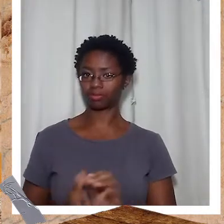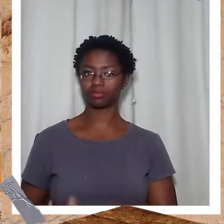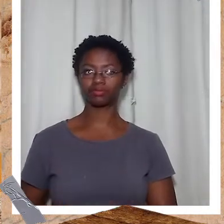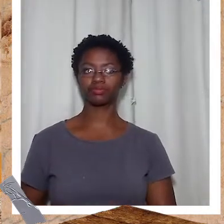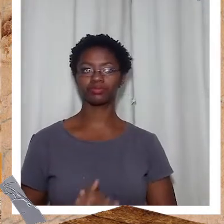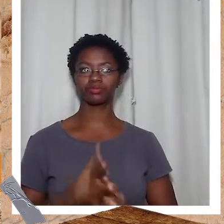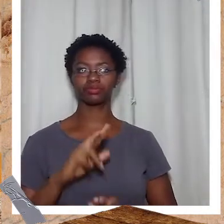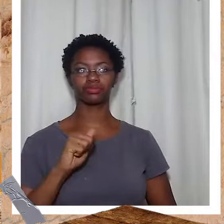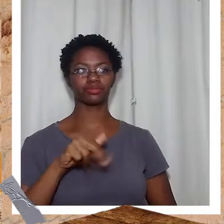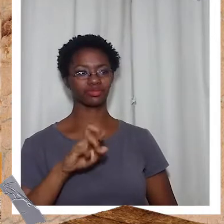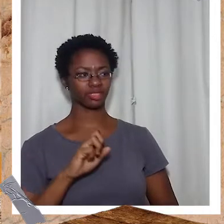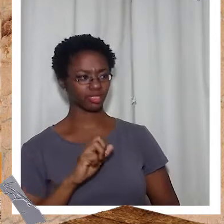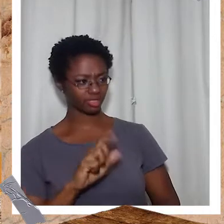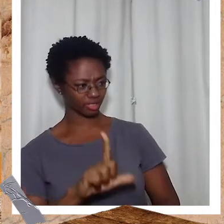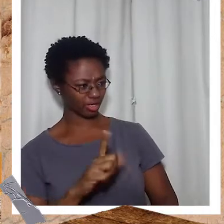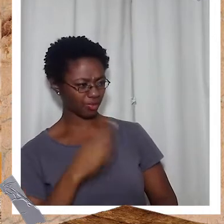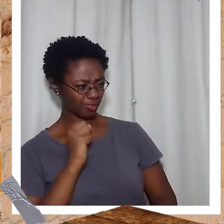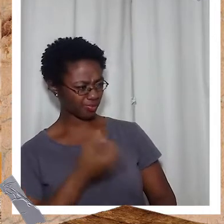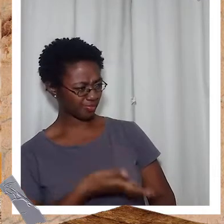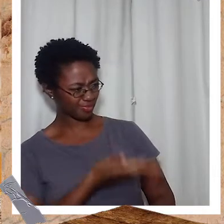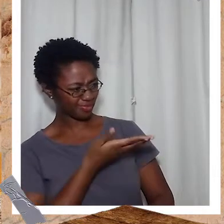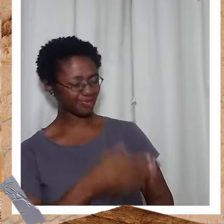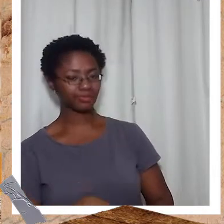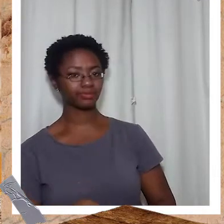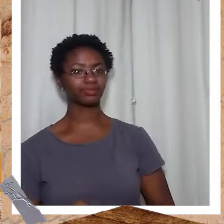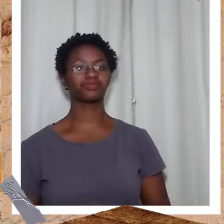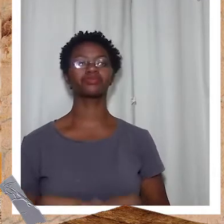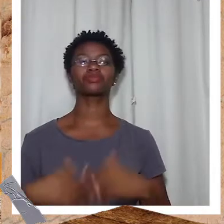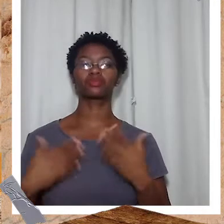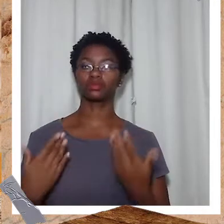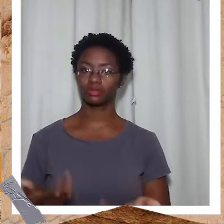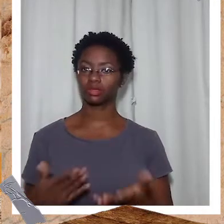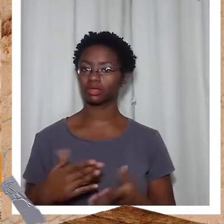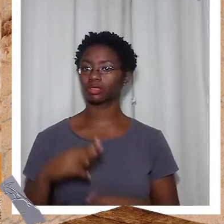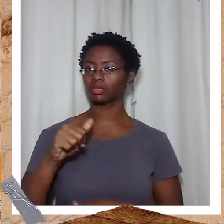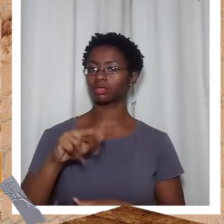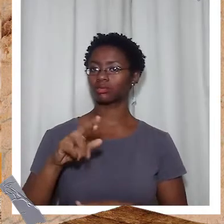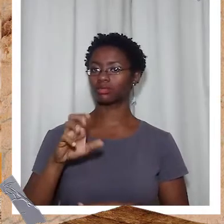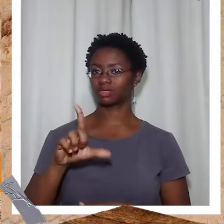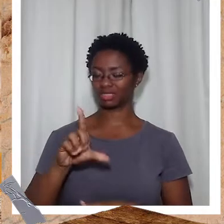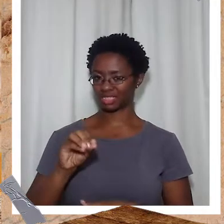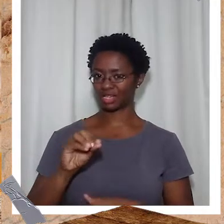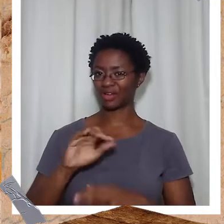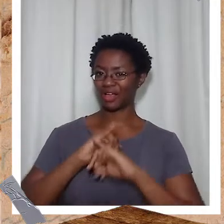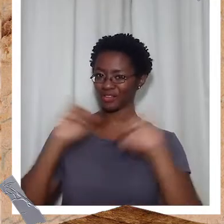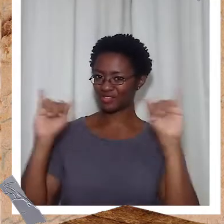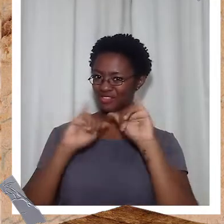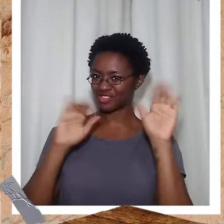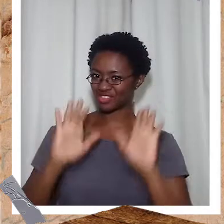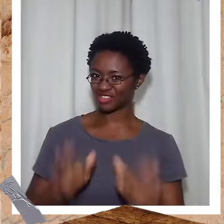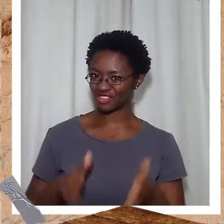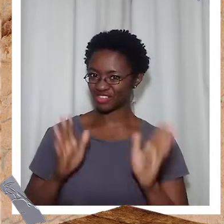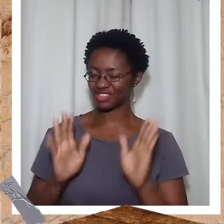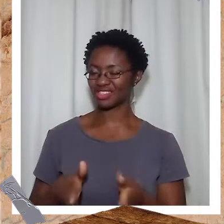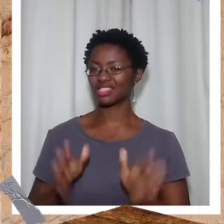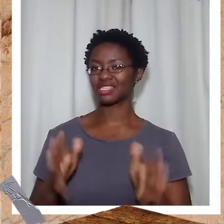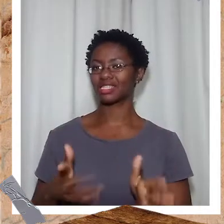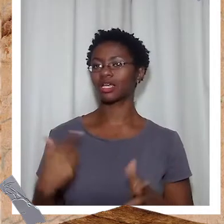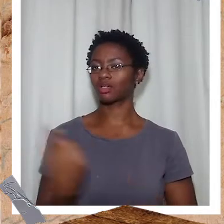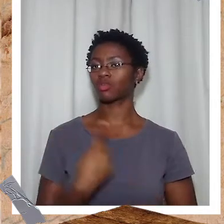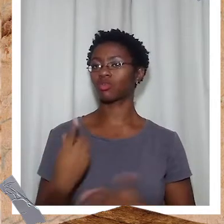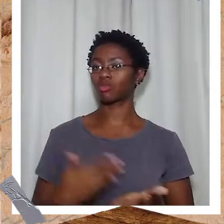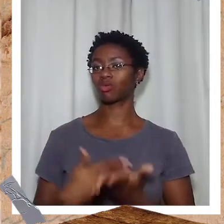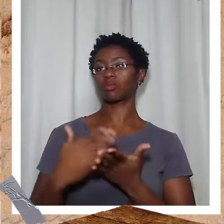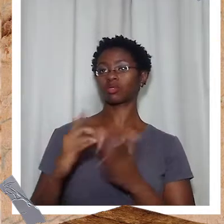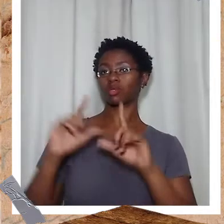Raquel, toma a palavra. Então, Marcelo, você já deu a notícia, a boa notícia, né, de que a gente começa a exposição em